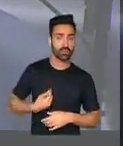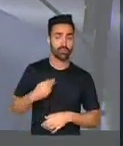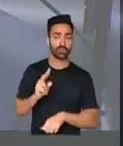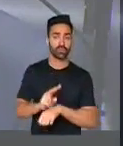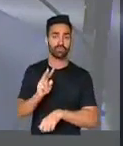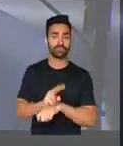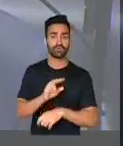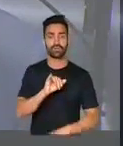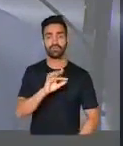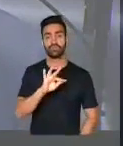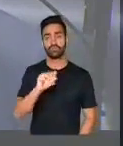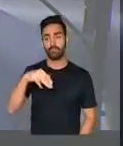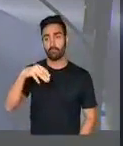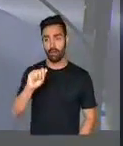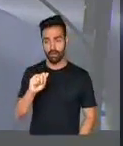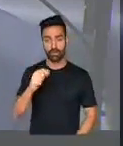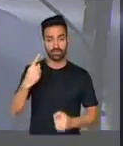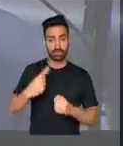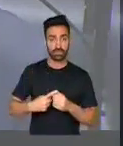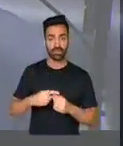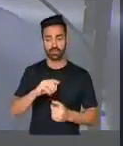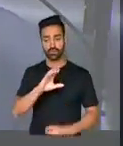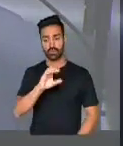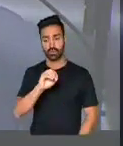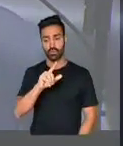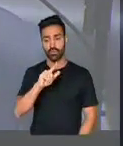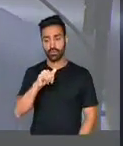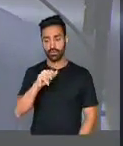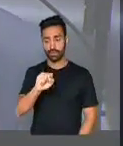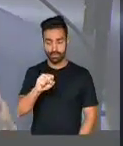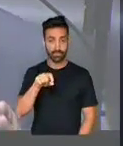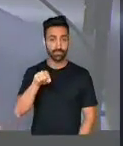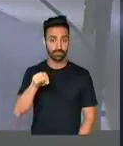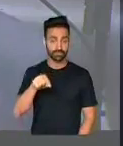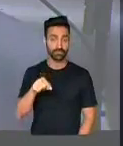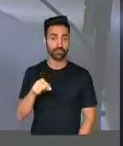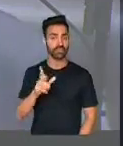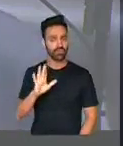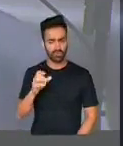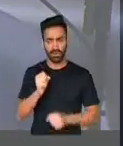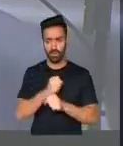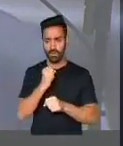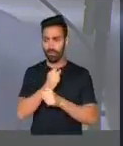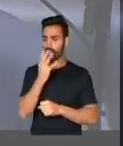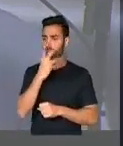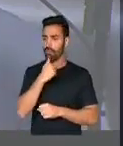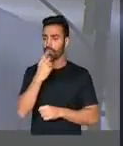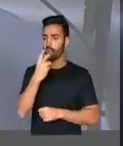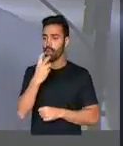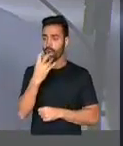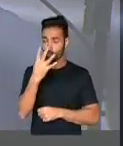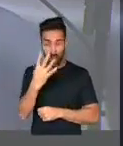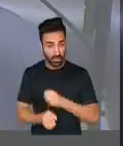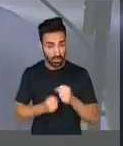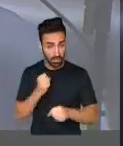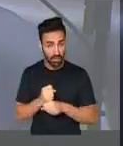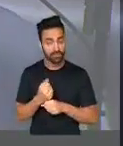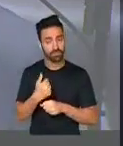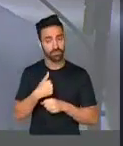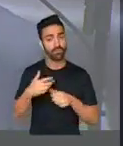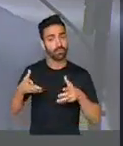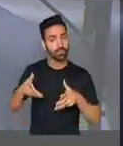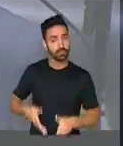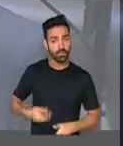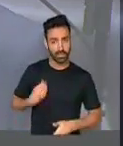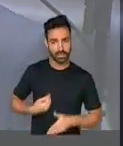provisório do IFMA na cidade de Colinas. É uma obra que se arrasta já há uns 4 anos, tem a minha participação